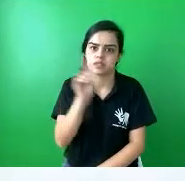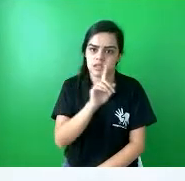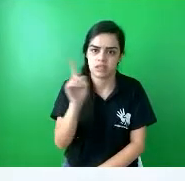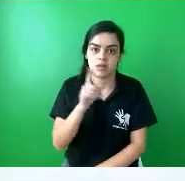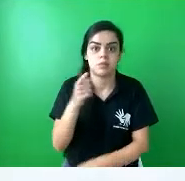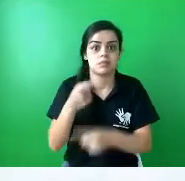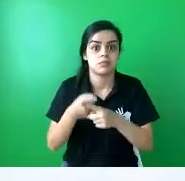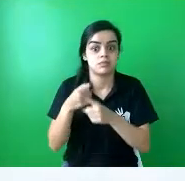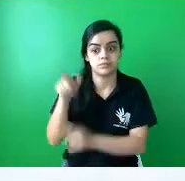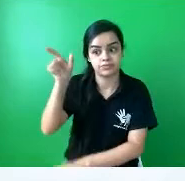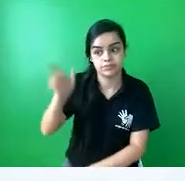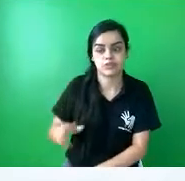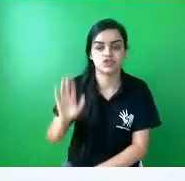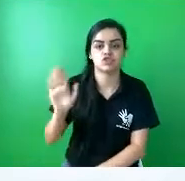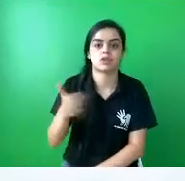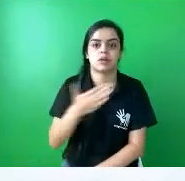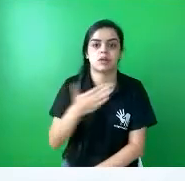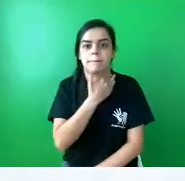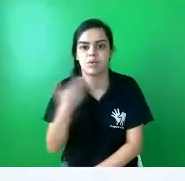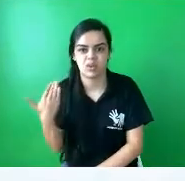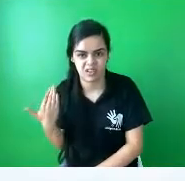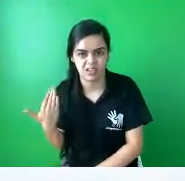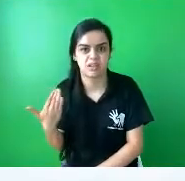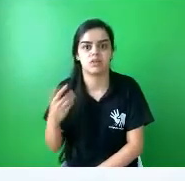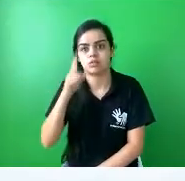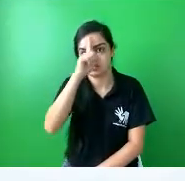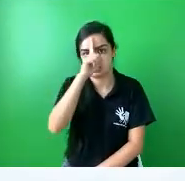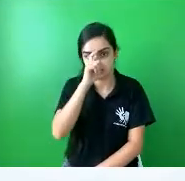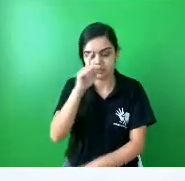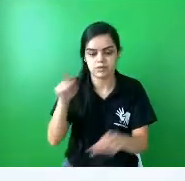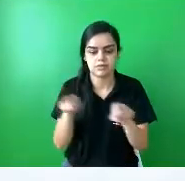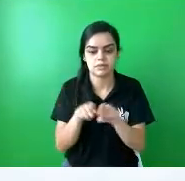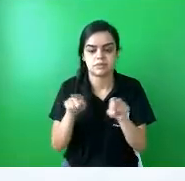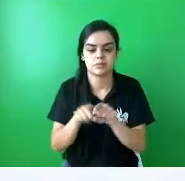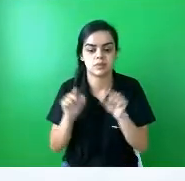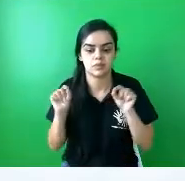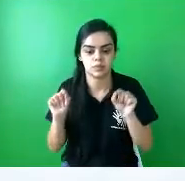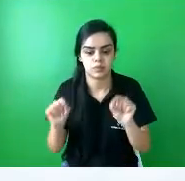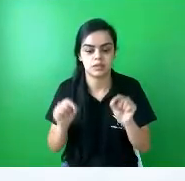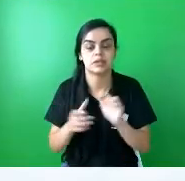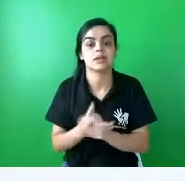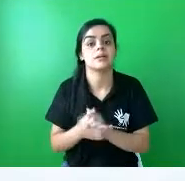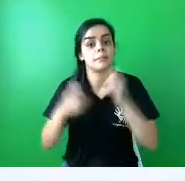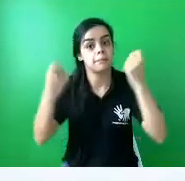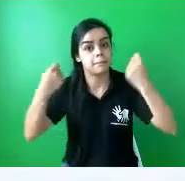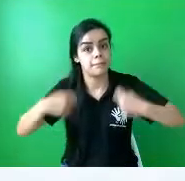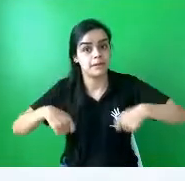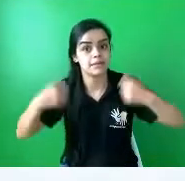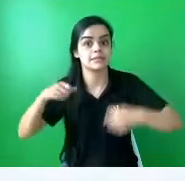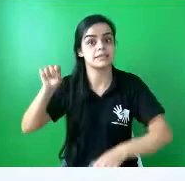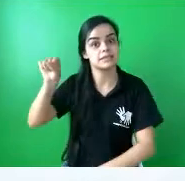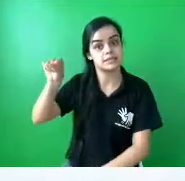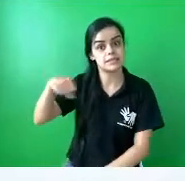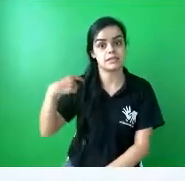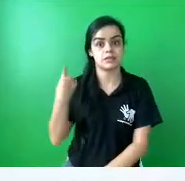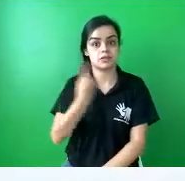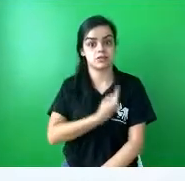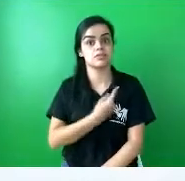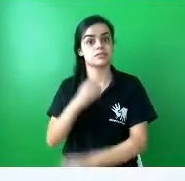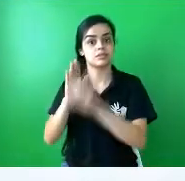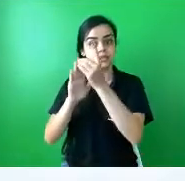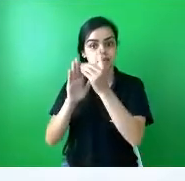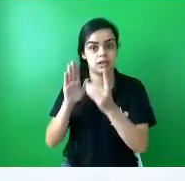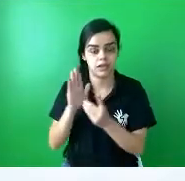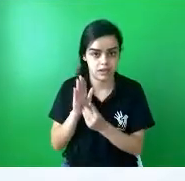de pessoas que já morreram, pessoas que estão hospitalizadas. Então, é necessário, sim, que nós tenhamos